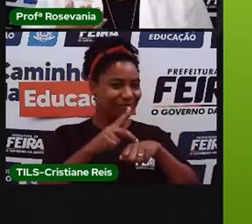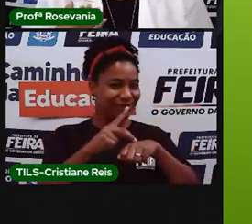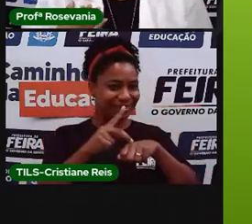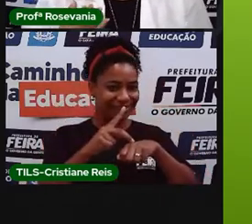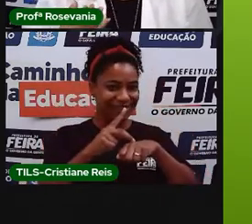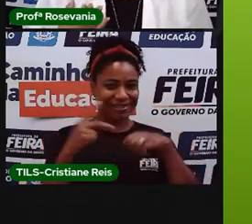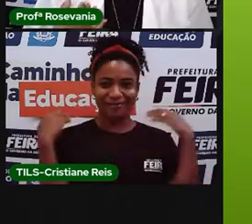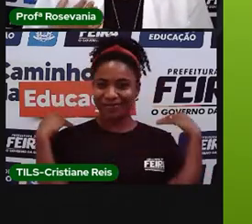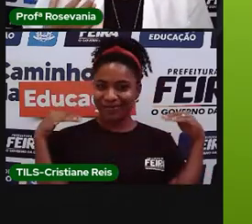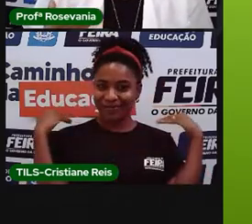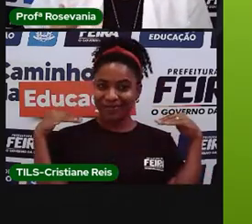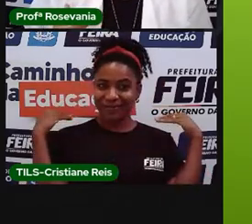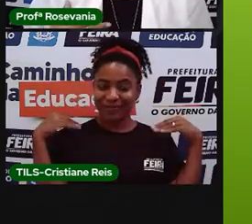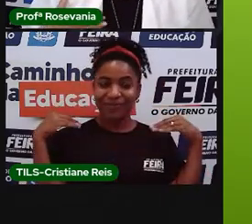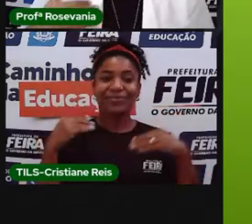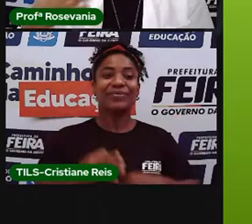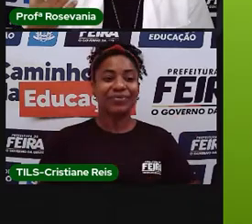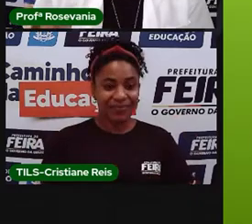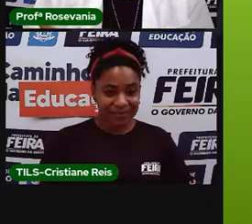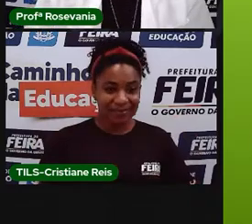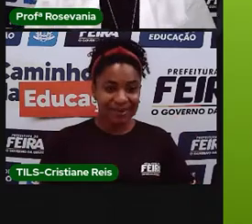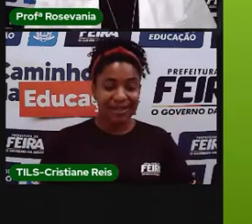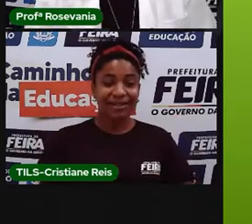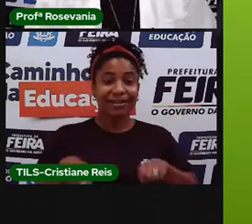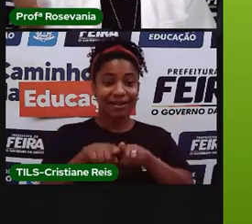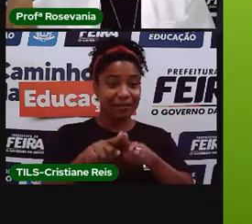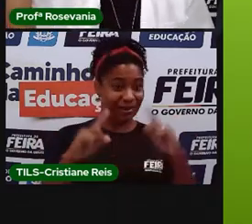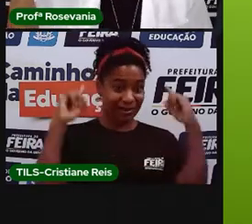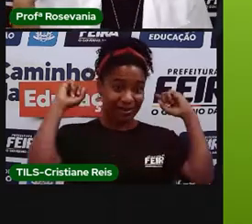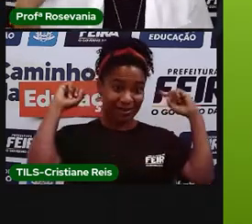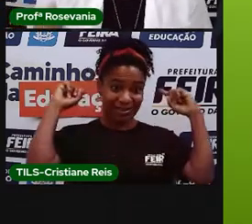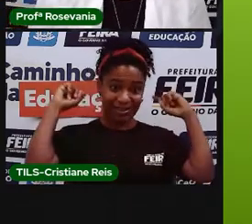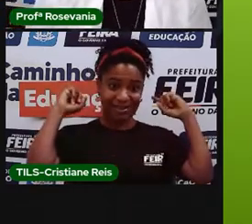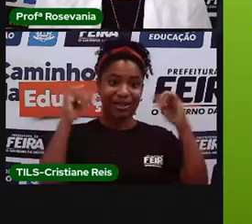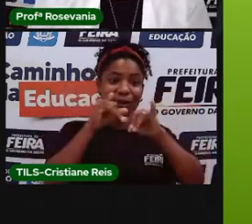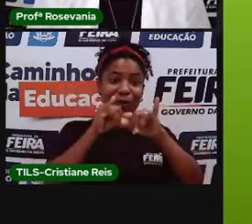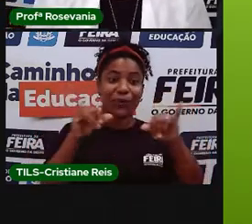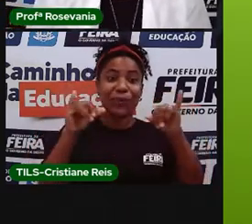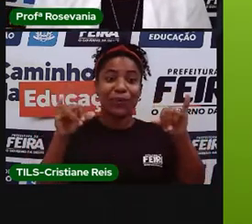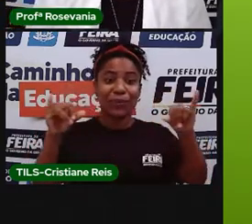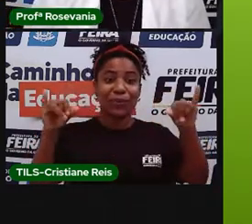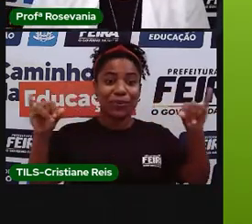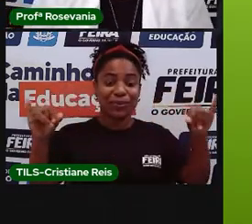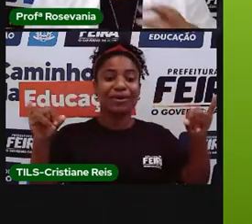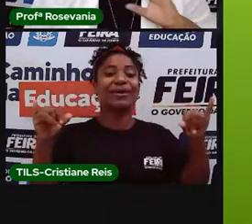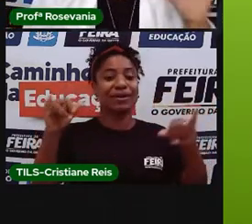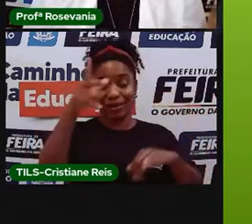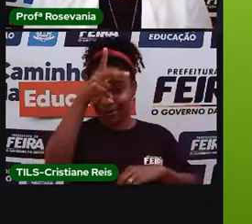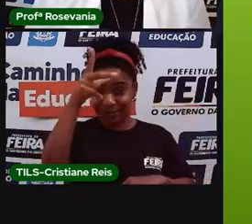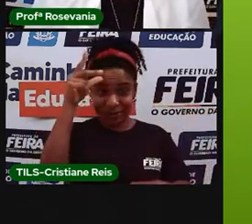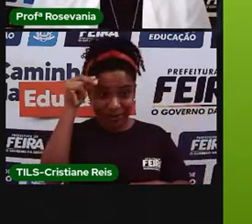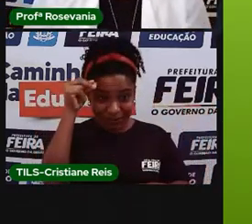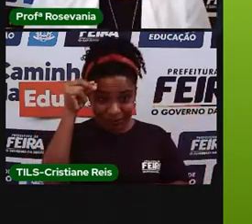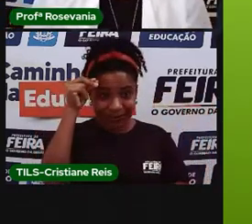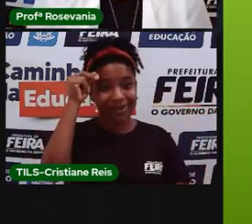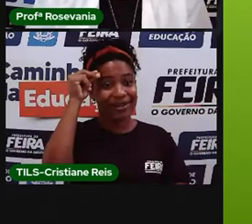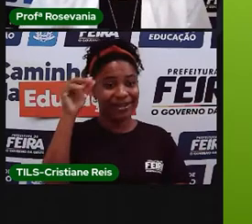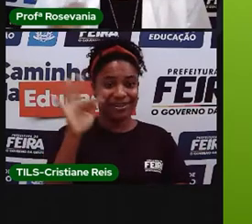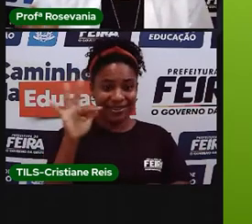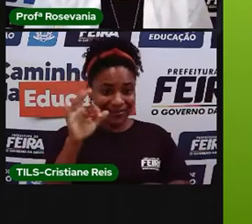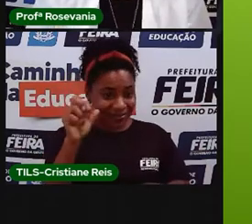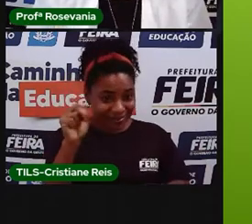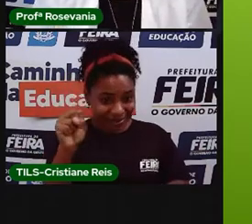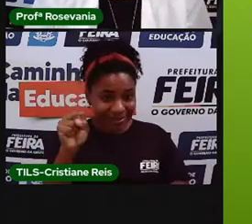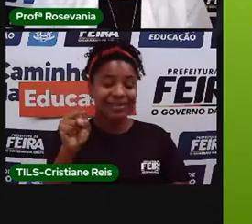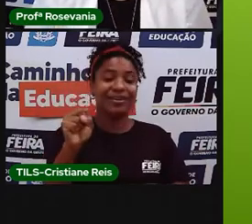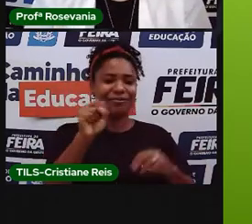do ombro. Atrás de mim tem o logo, né, da prefeitura, né, com várias